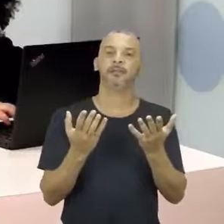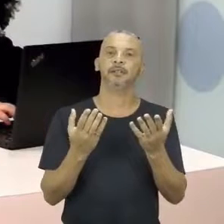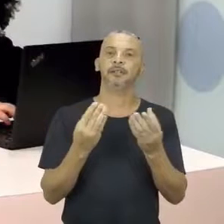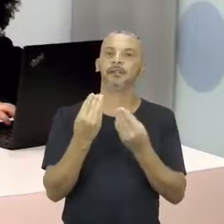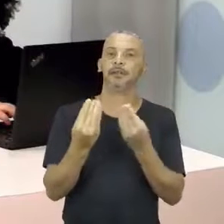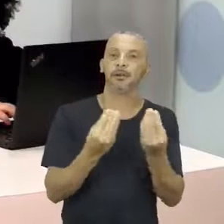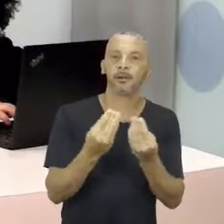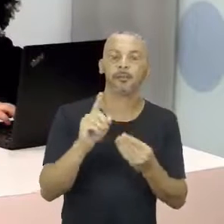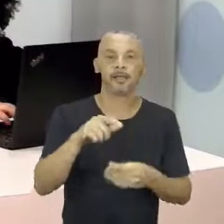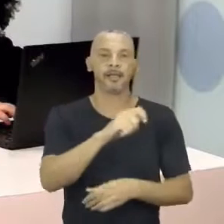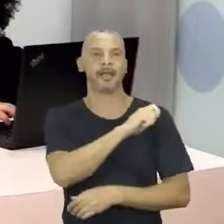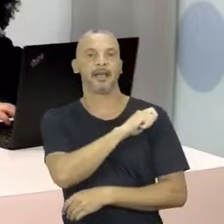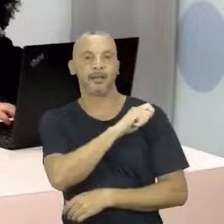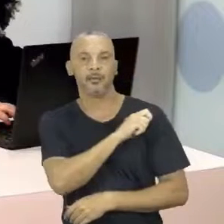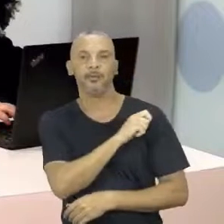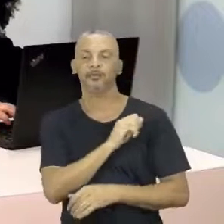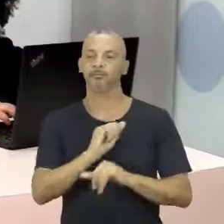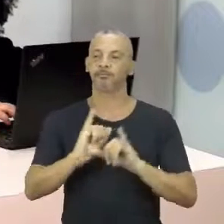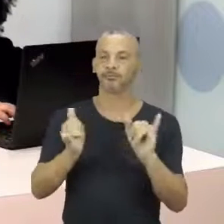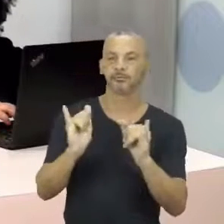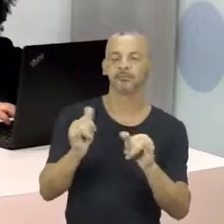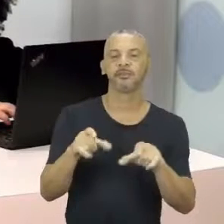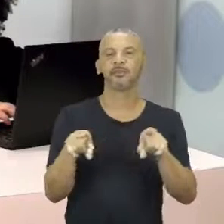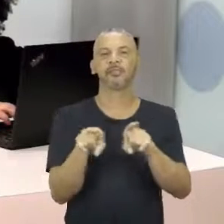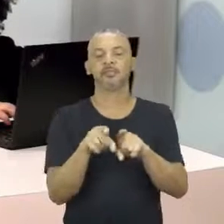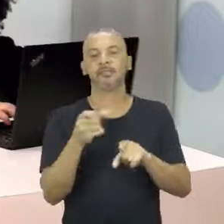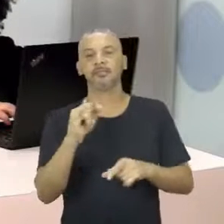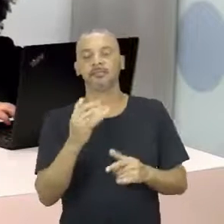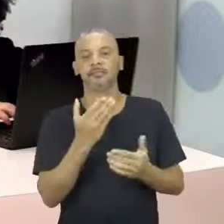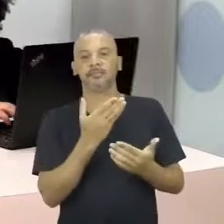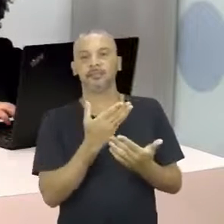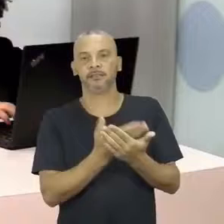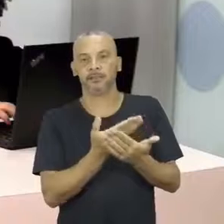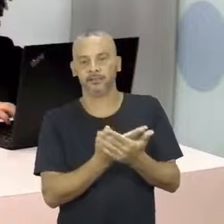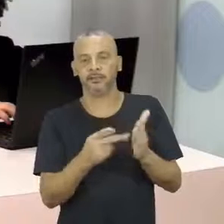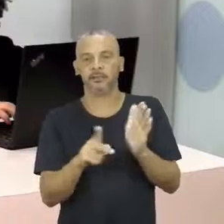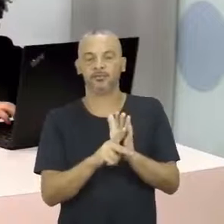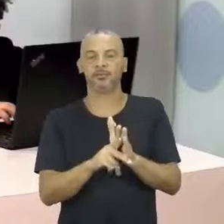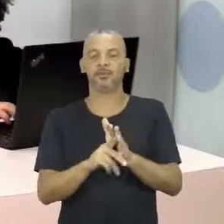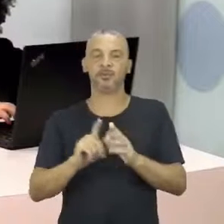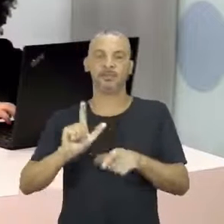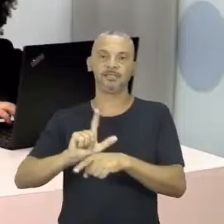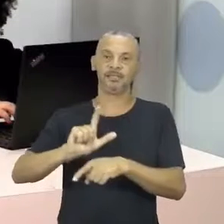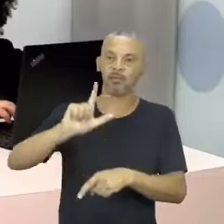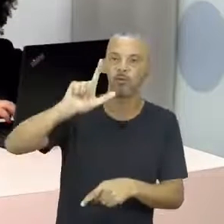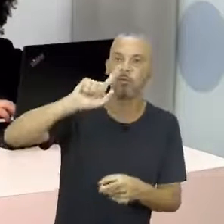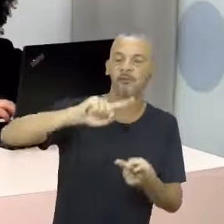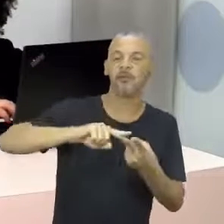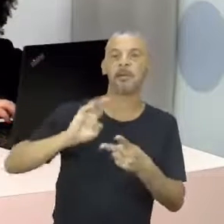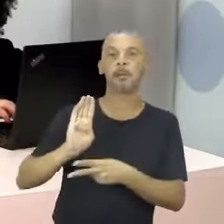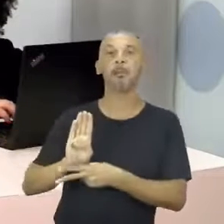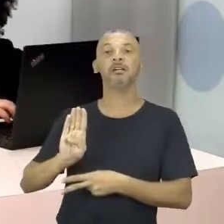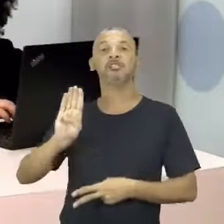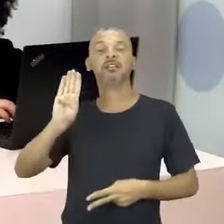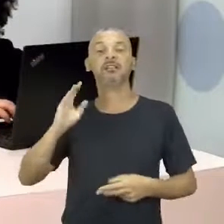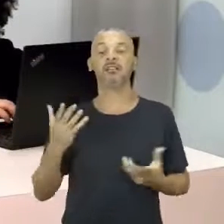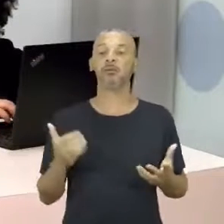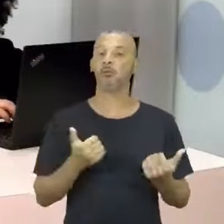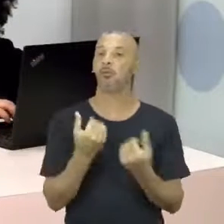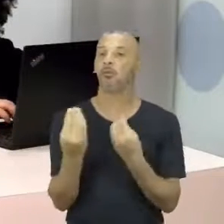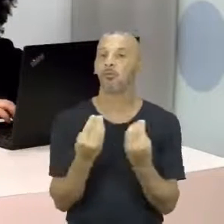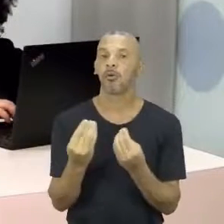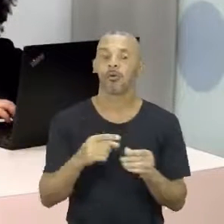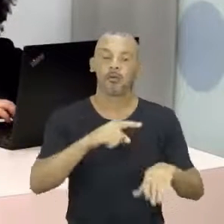ele é estudante, ele vai informar se ele é estudante de licenciatura, de bacharel, qual o tempo que ele tem na